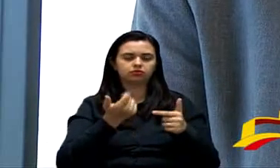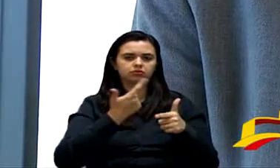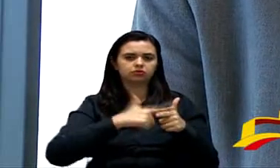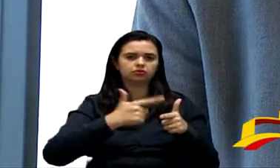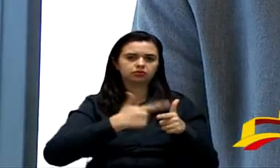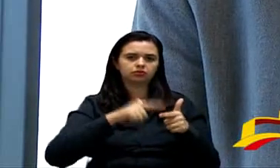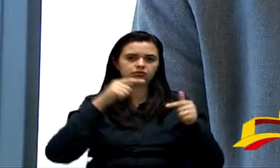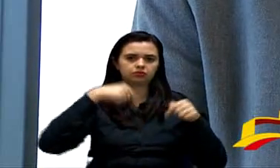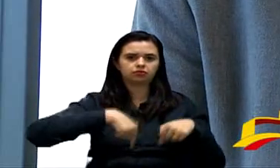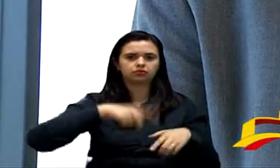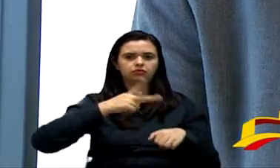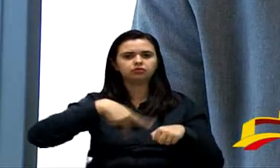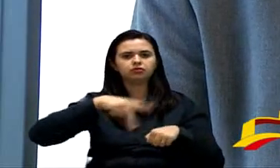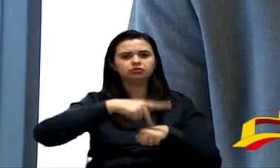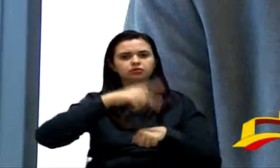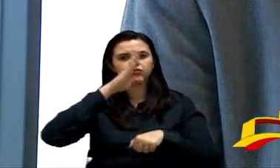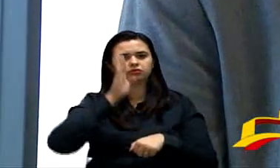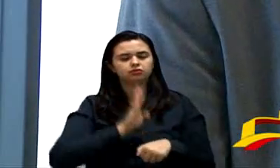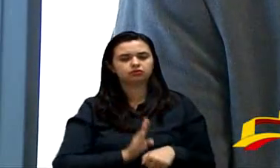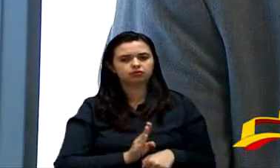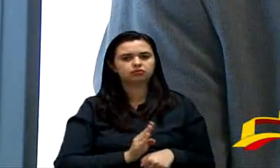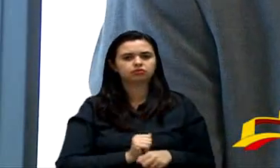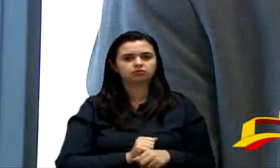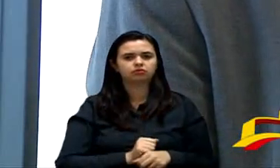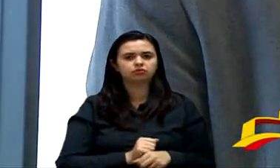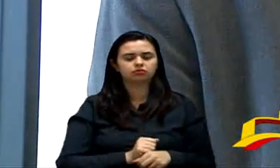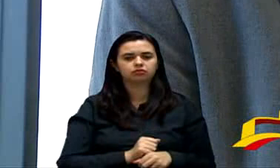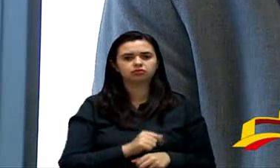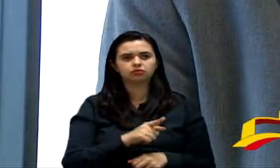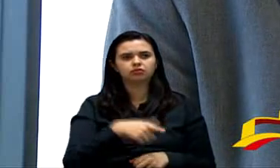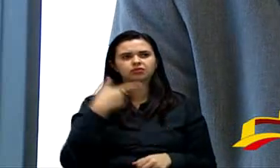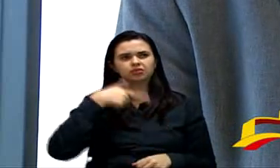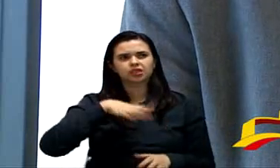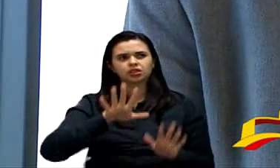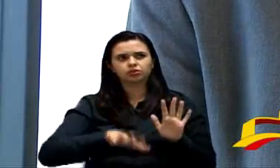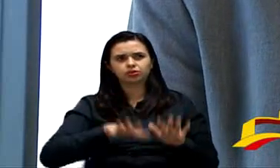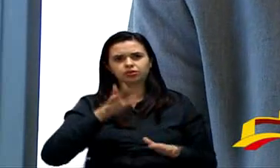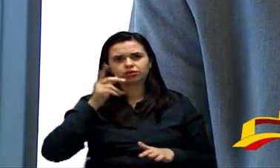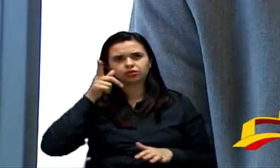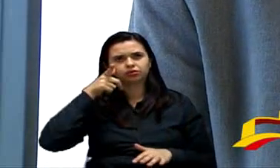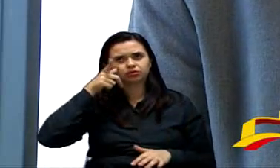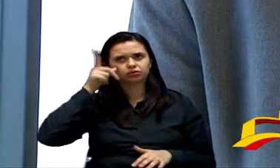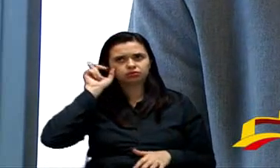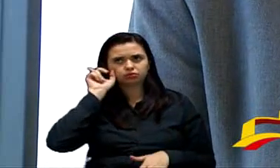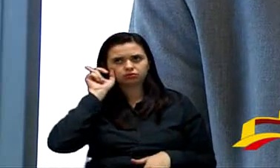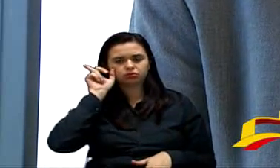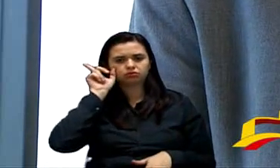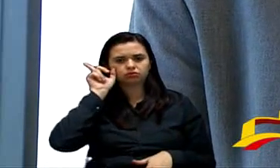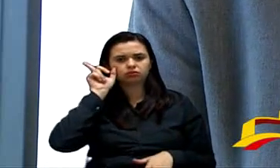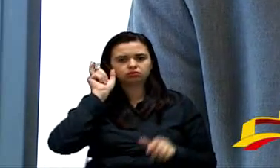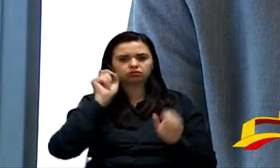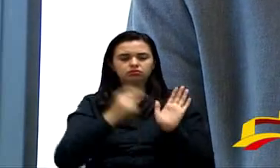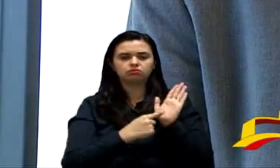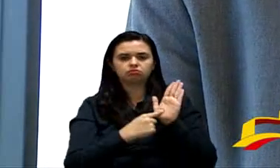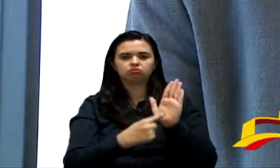tem uma reportagem que passou ontem ou antes de ontem numa rede, uma grande rede nacional, mostrando que